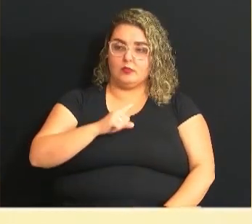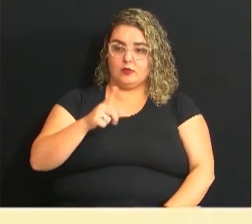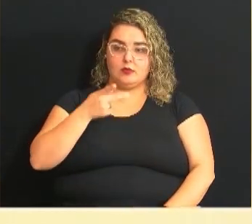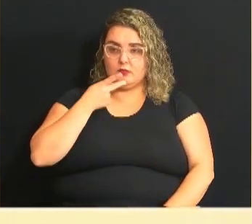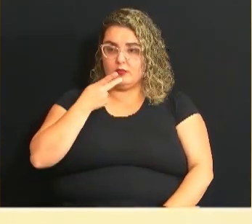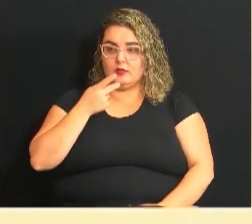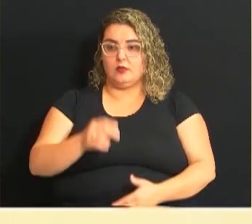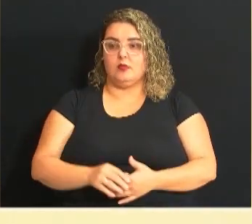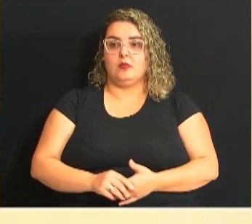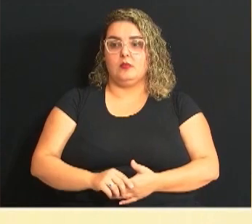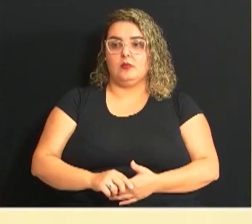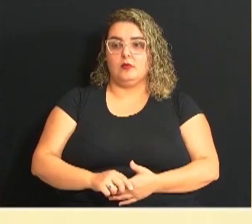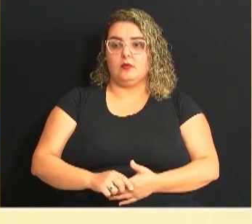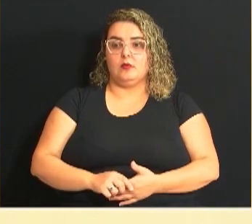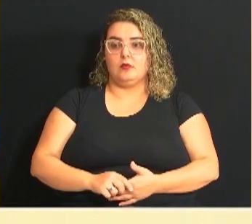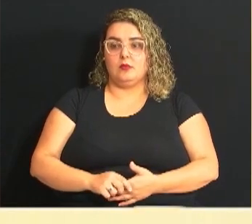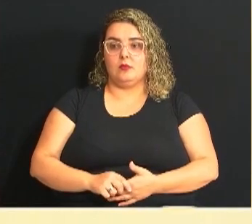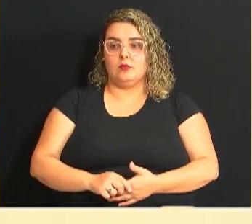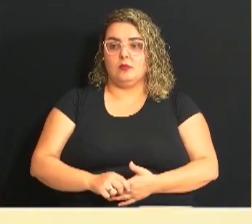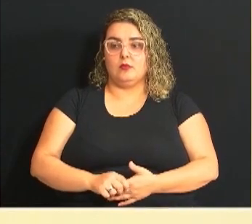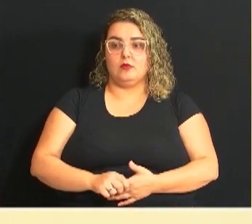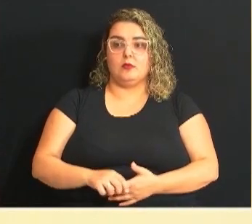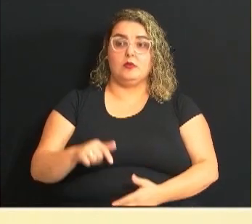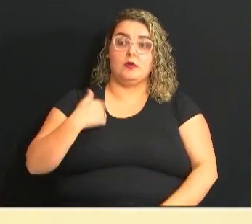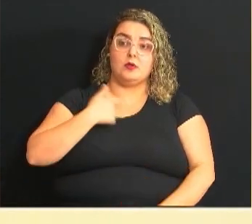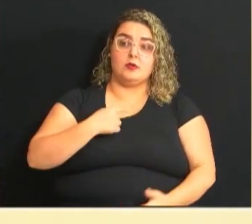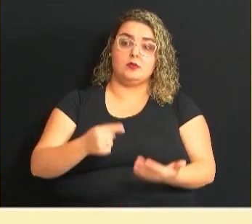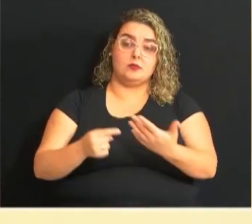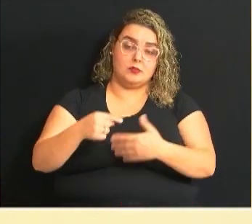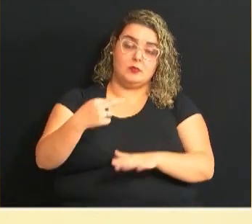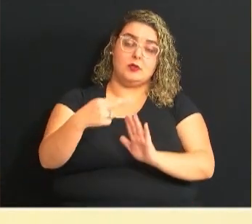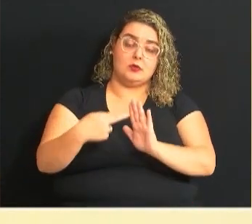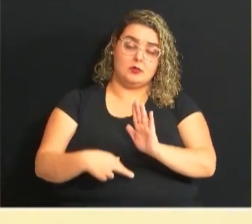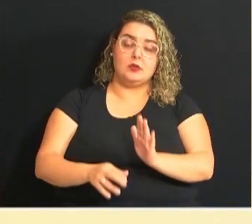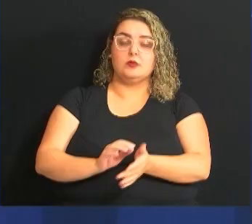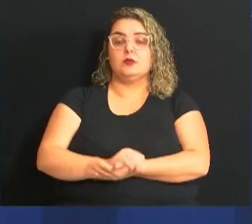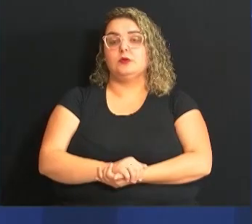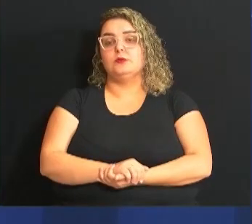nem cabia, né? Mas que nós vamos apontar no relatório.